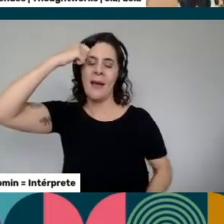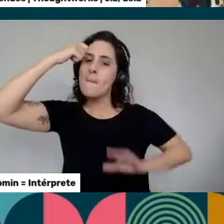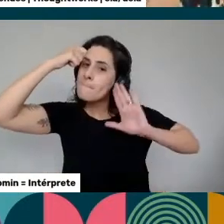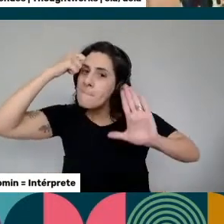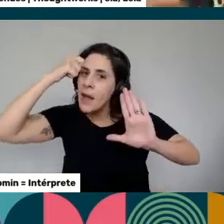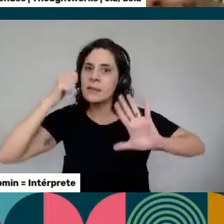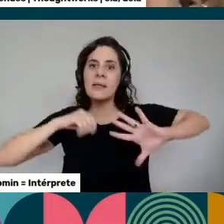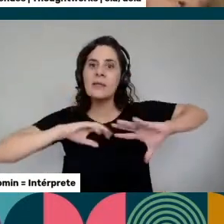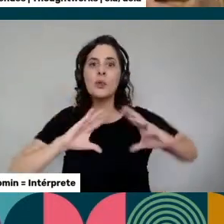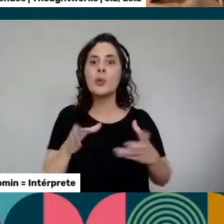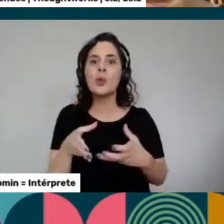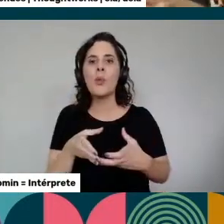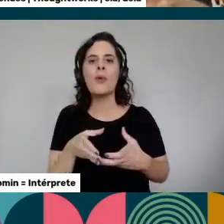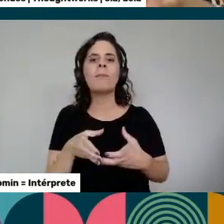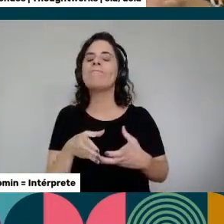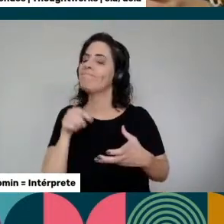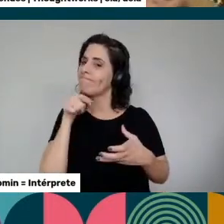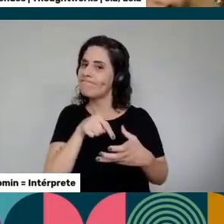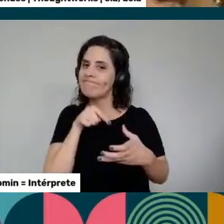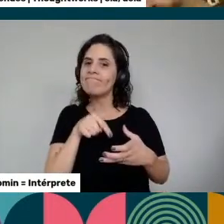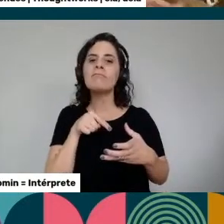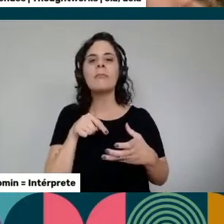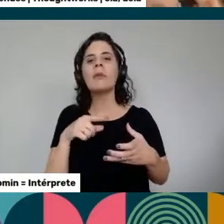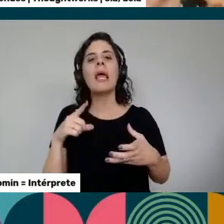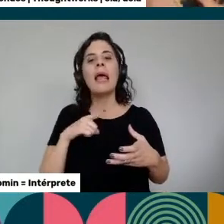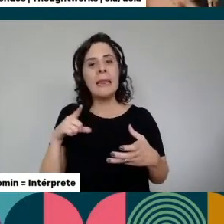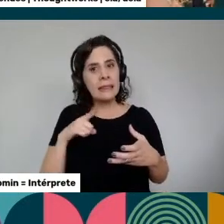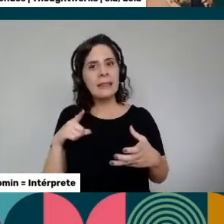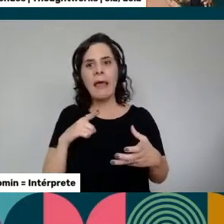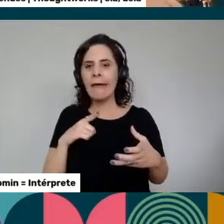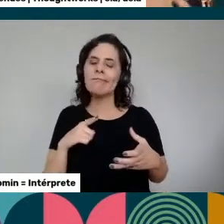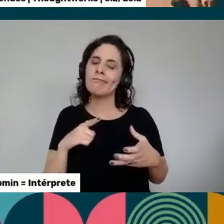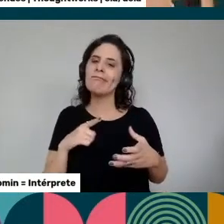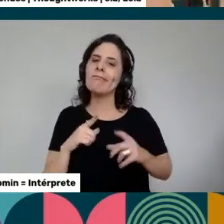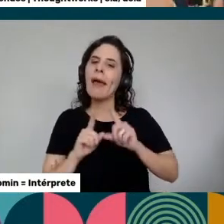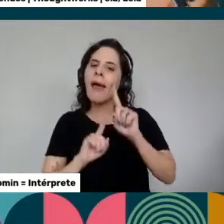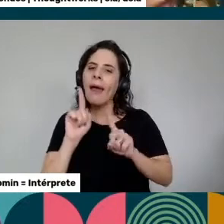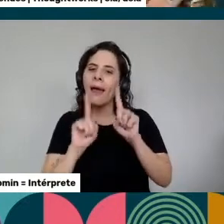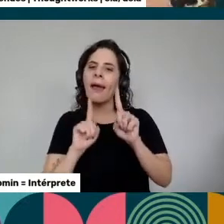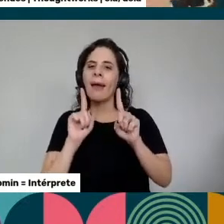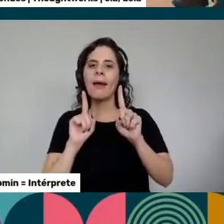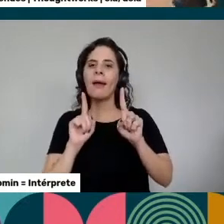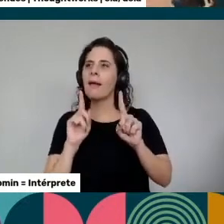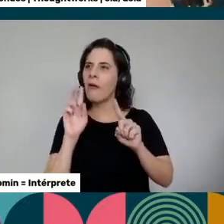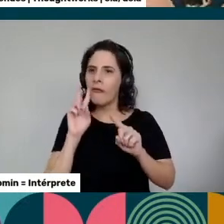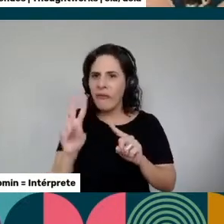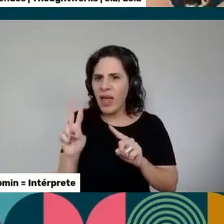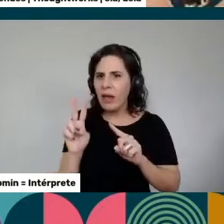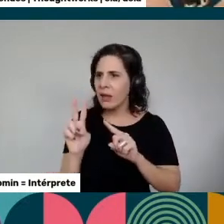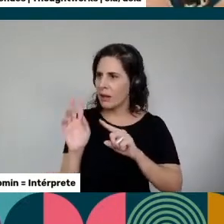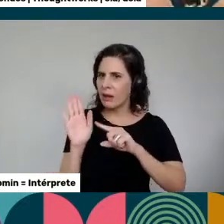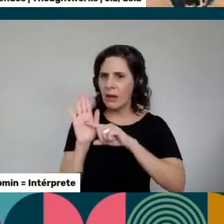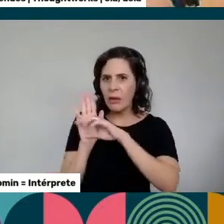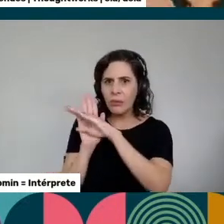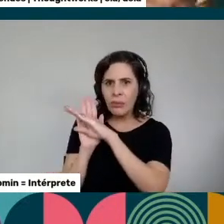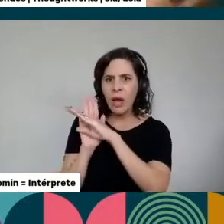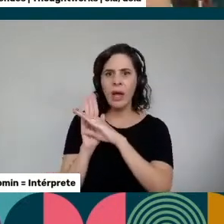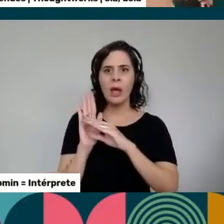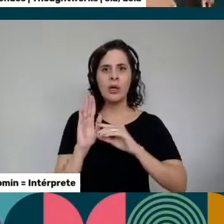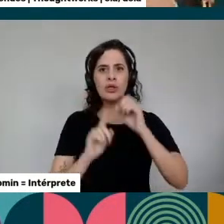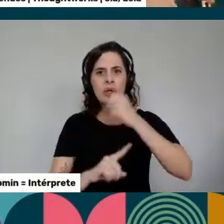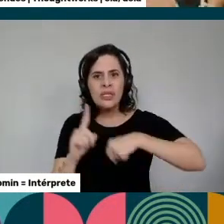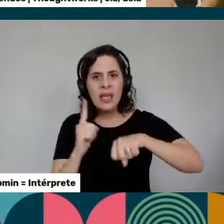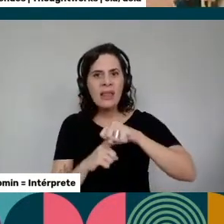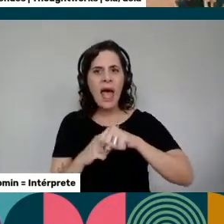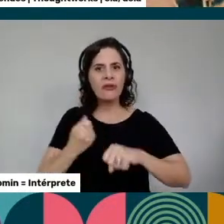esse grupo, o grupo atravessado pelos principais, os piores indicadores sociais e que estão presentes ali na base daquilo que a